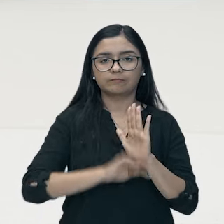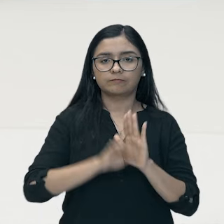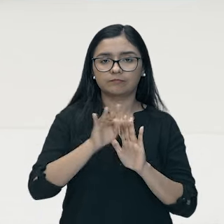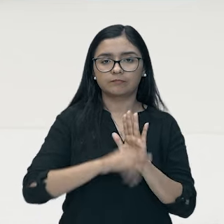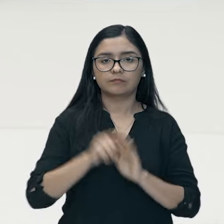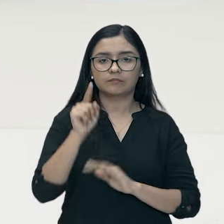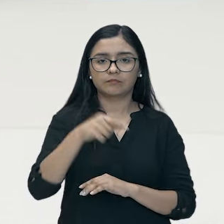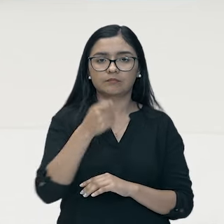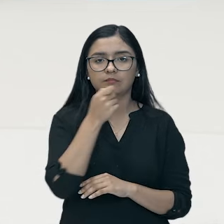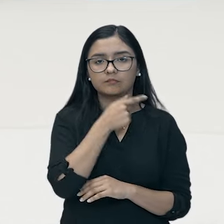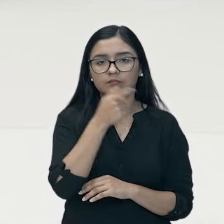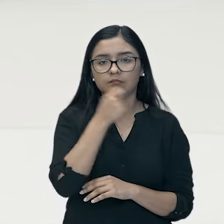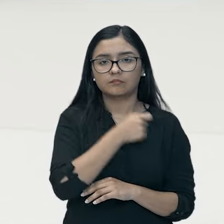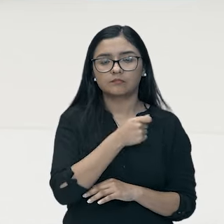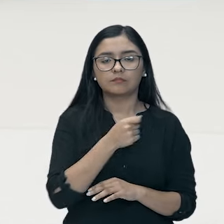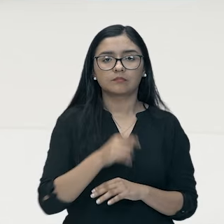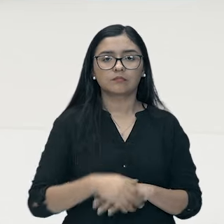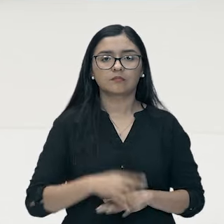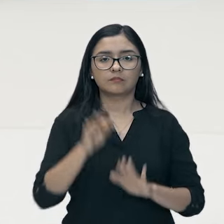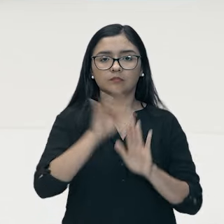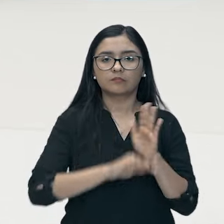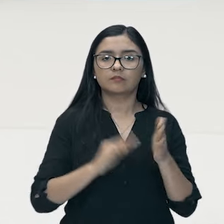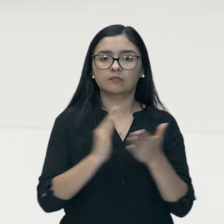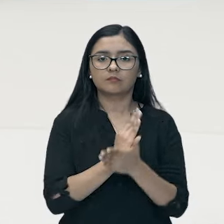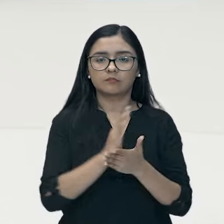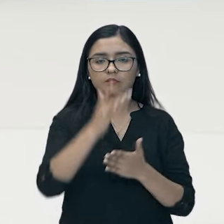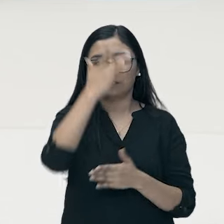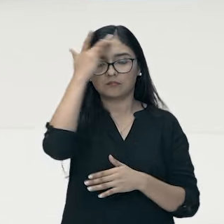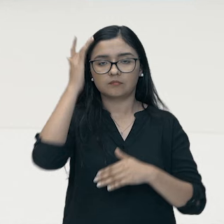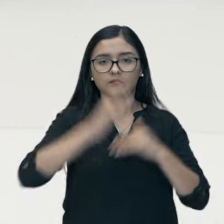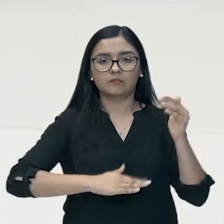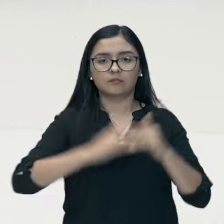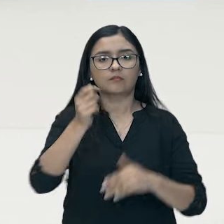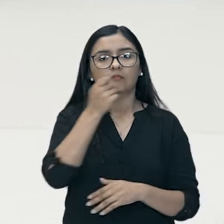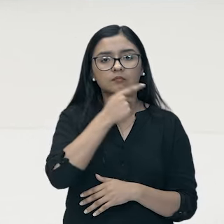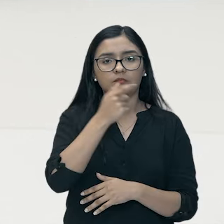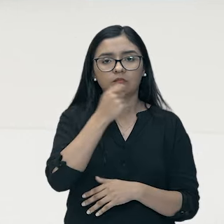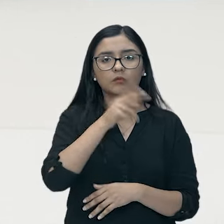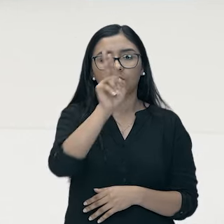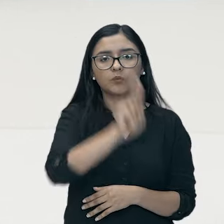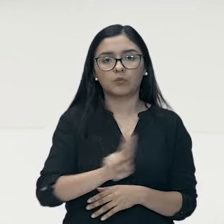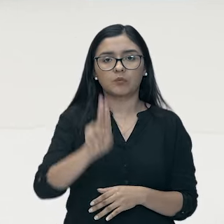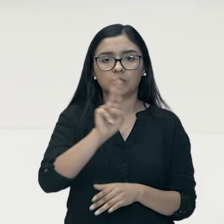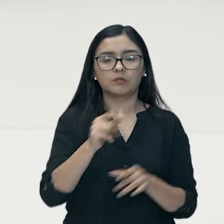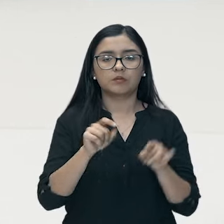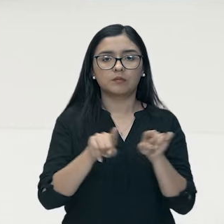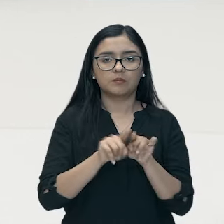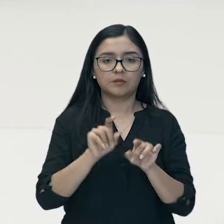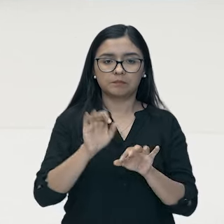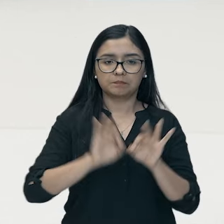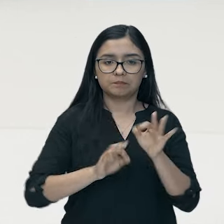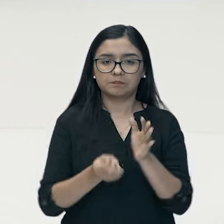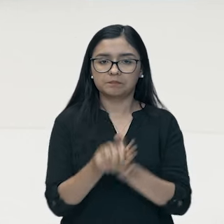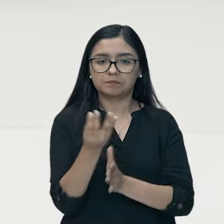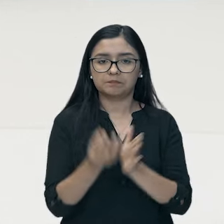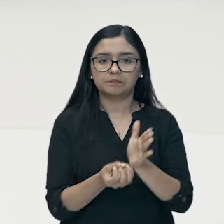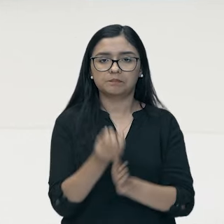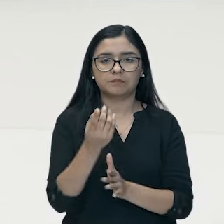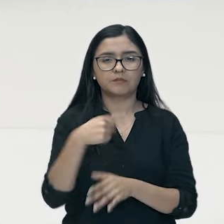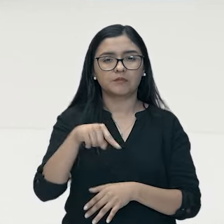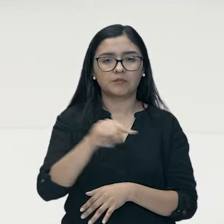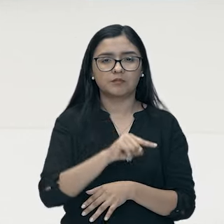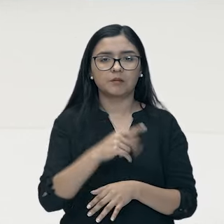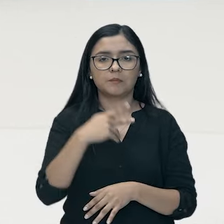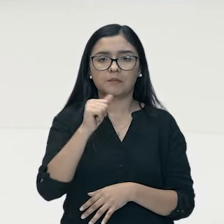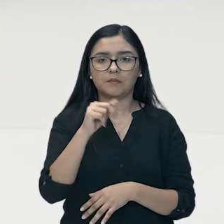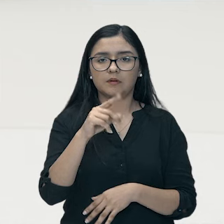paródia e muitos comediantes pessoas que fazem standup também constroem aí a paródia né Eu acho que vocês já viram paródia